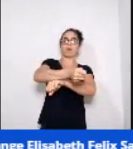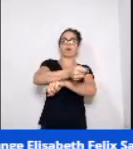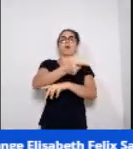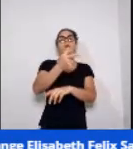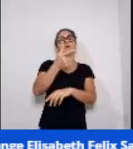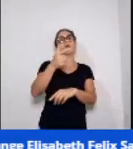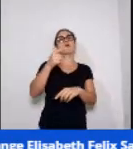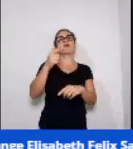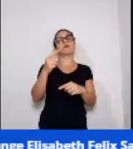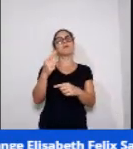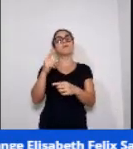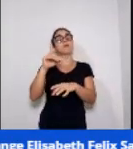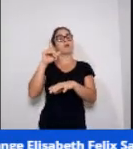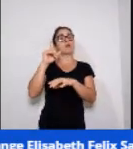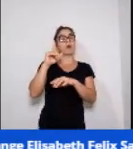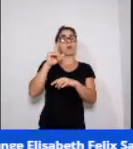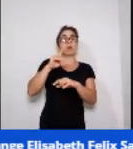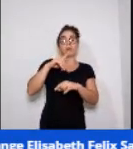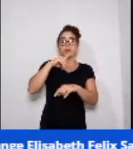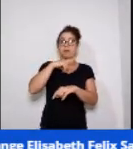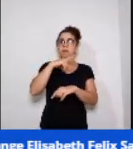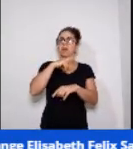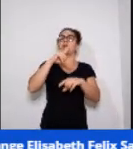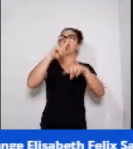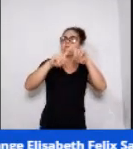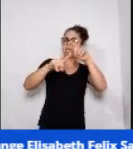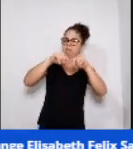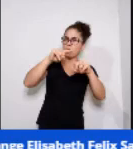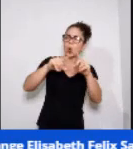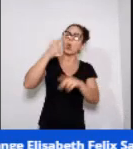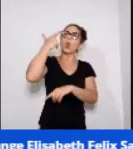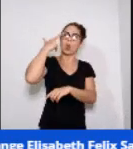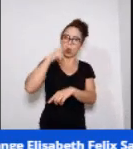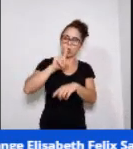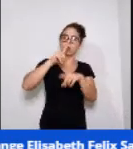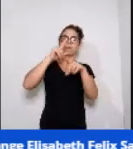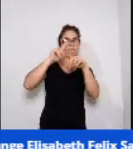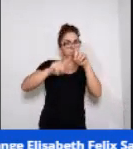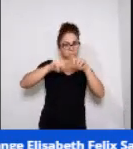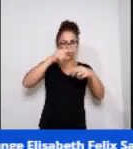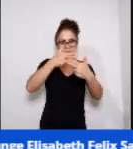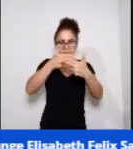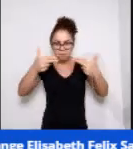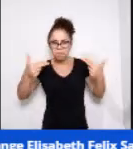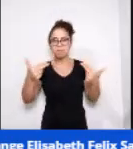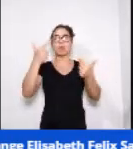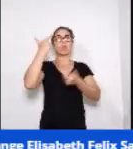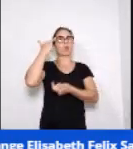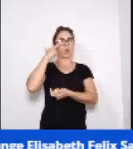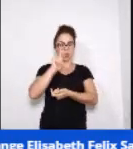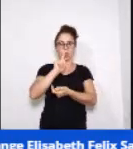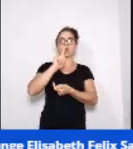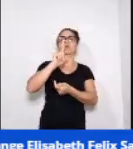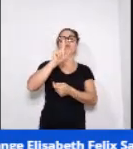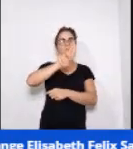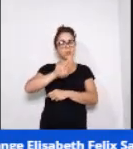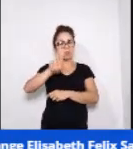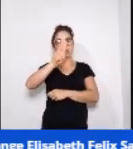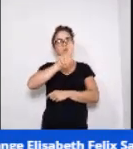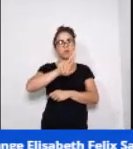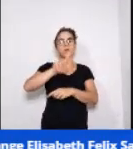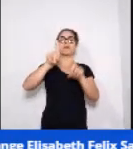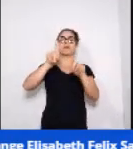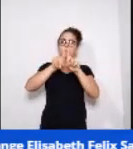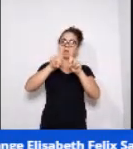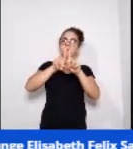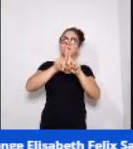aprendizagem, adotamos novas ferramentas. Quem lembra? Em fevereiro e também depois de fevereiro, no